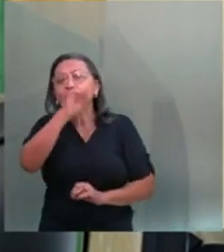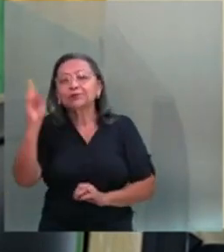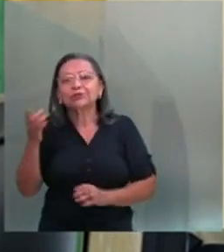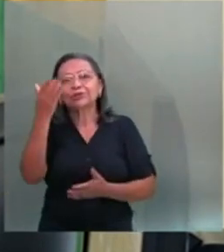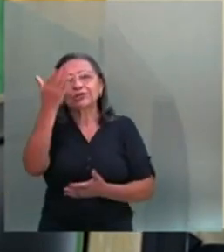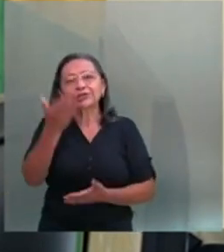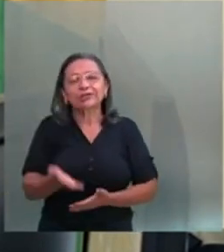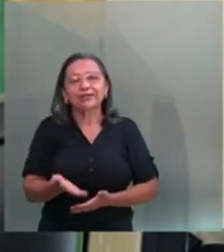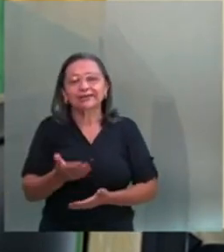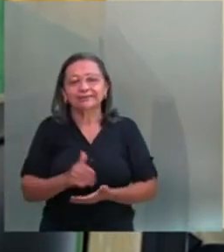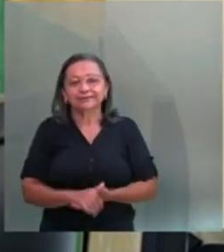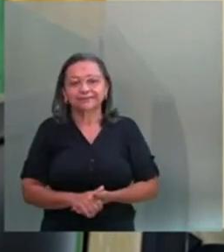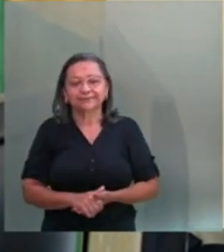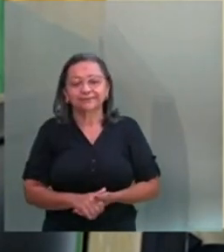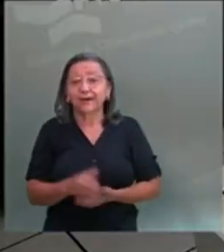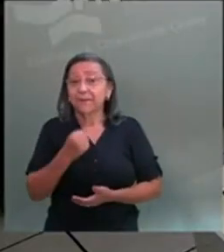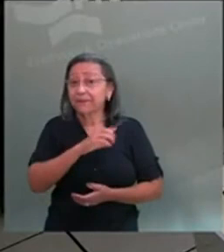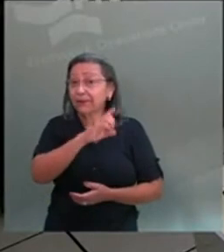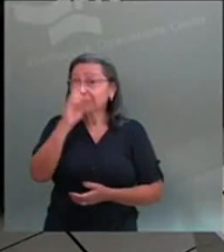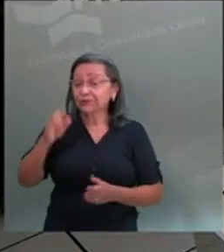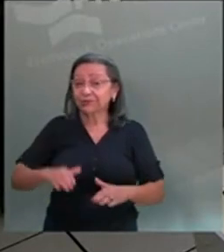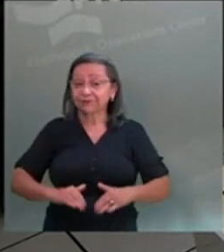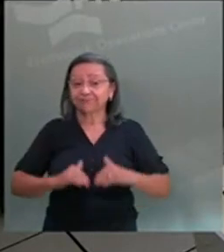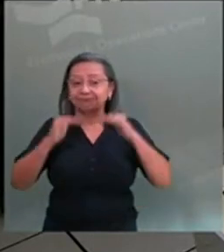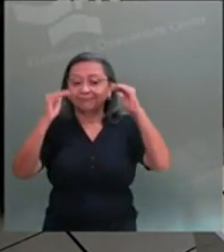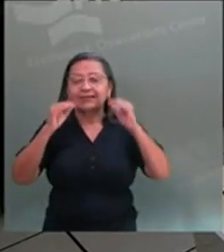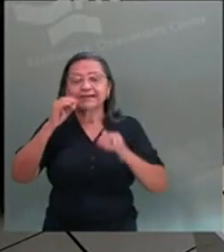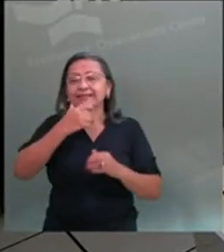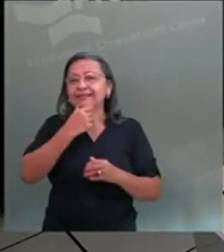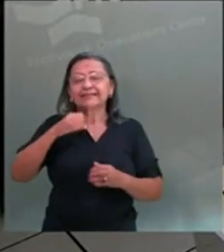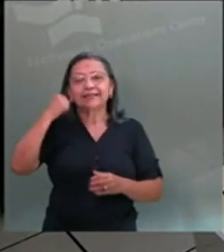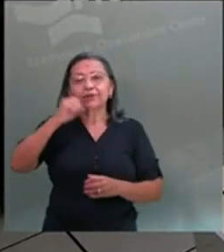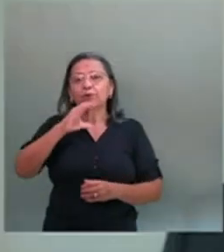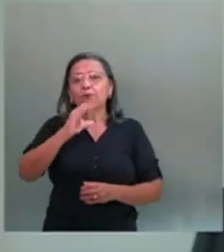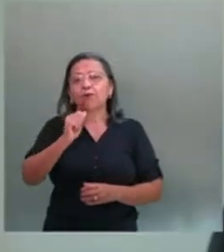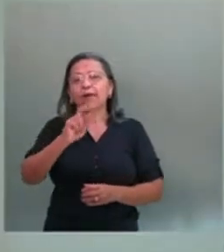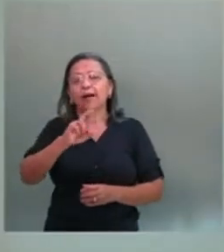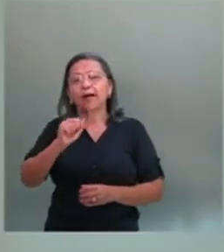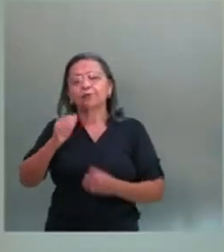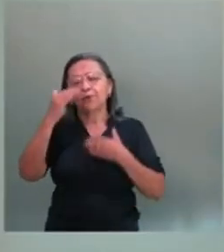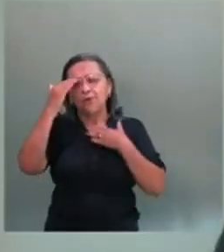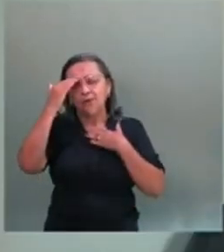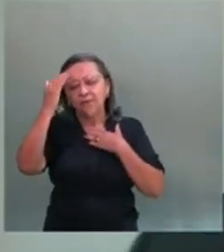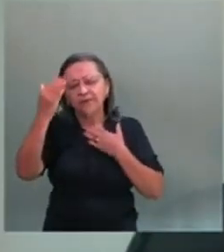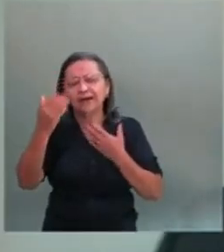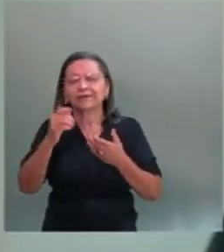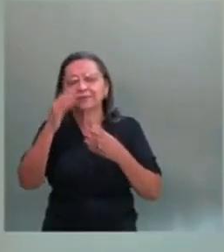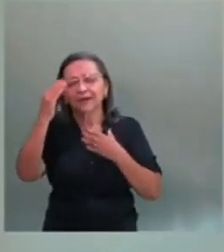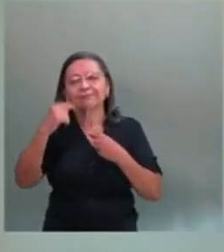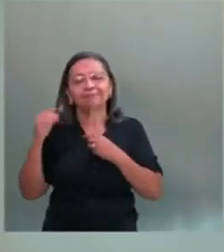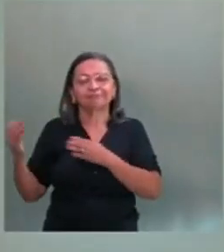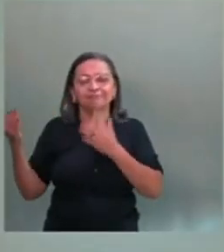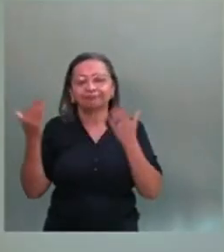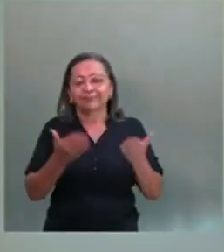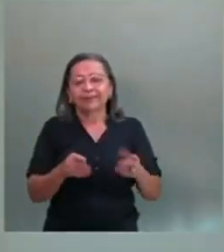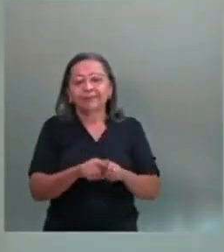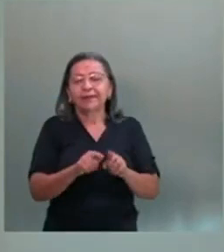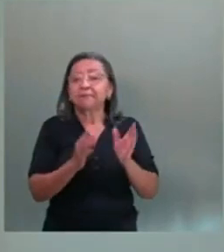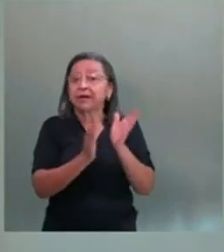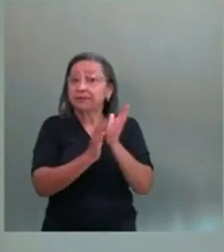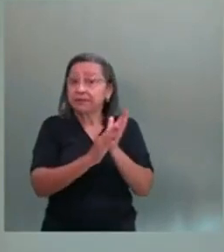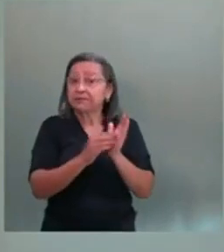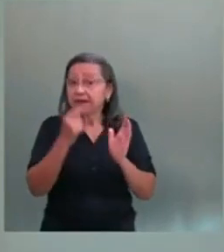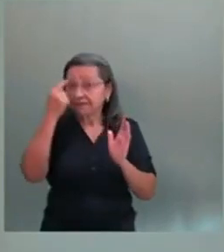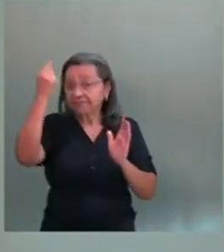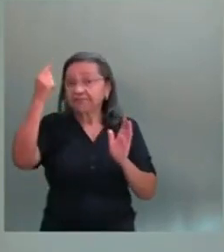Jorge. Bom dia, excelentíssimo senador Carlos Viana, obrigado pelo convite, parabéns pela iniciativa de realizar essa sessão,